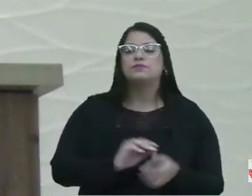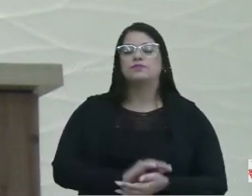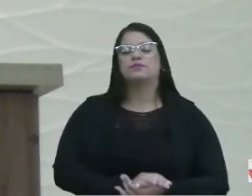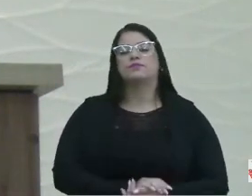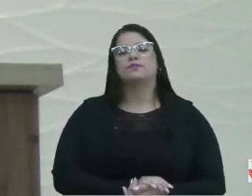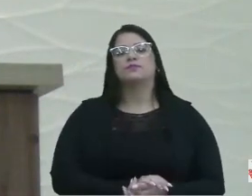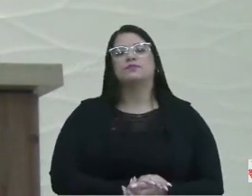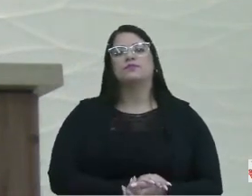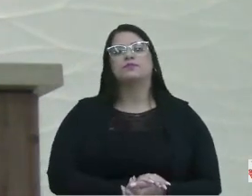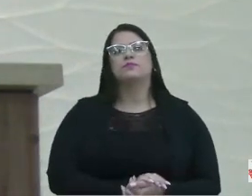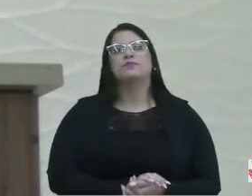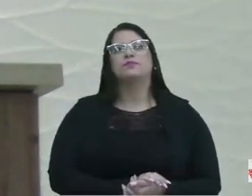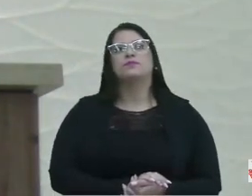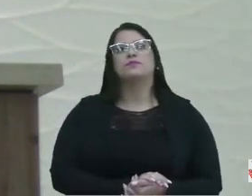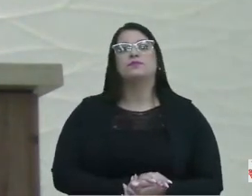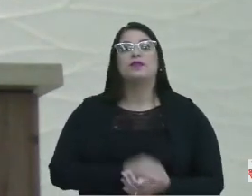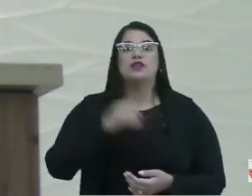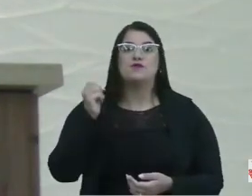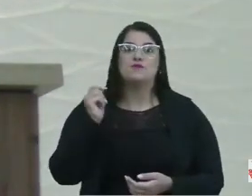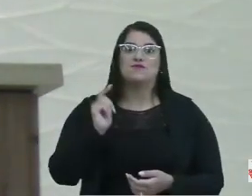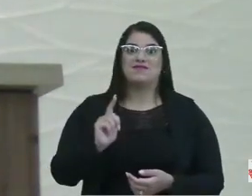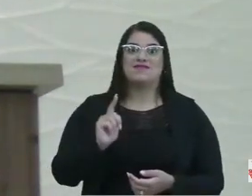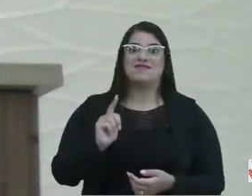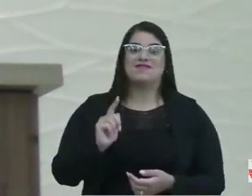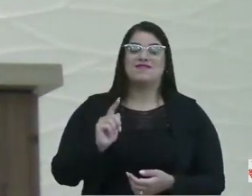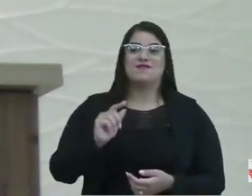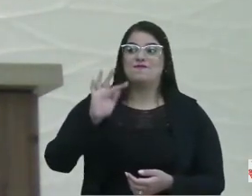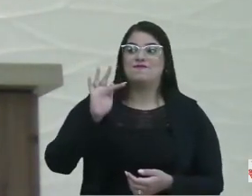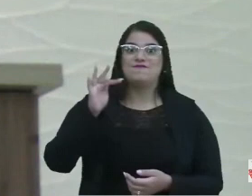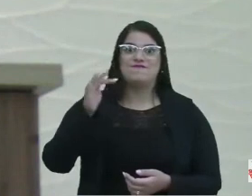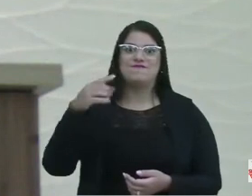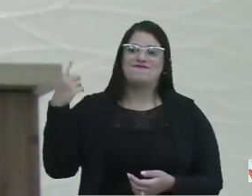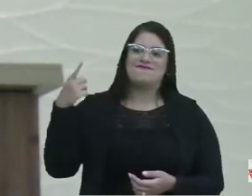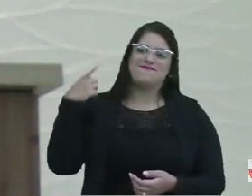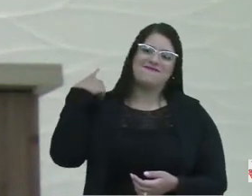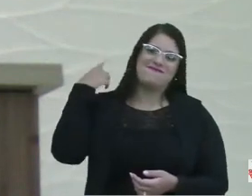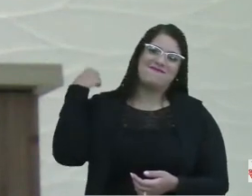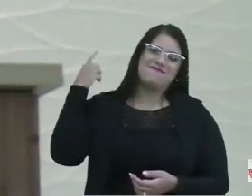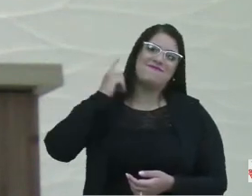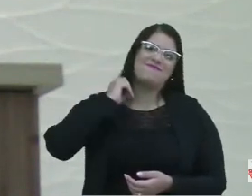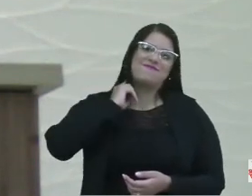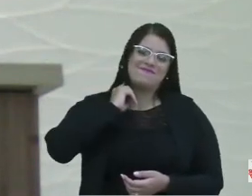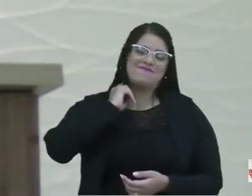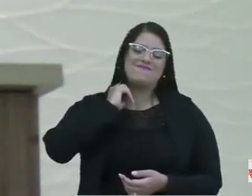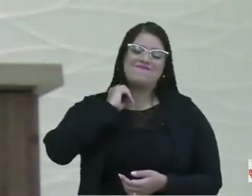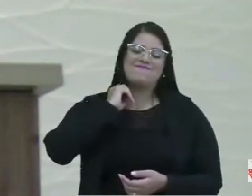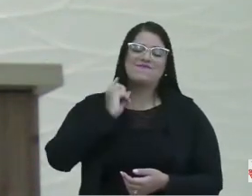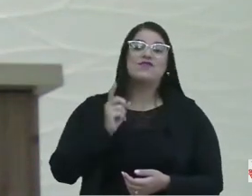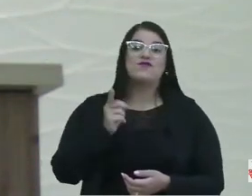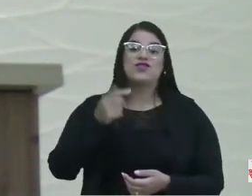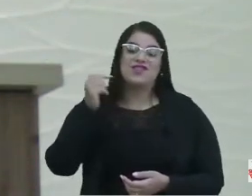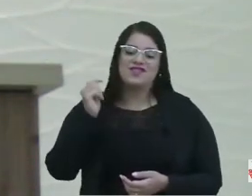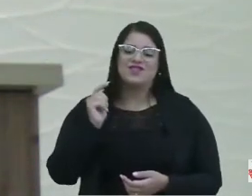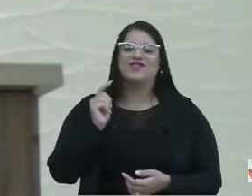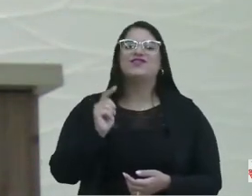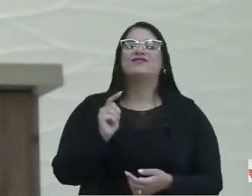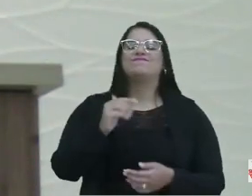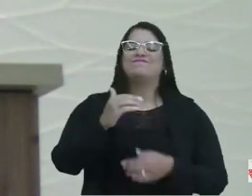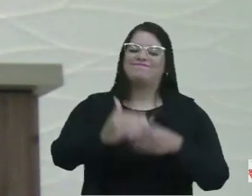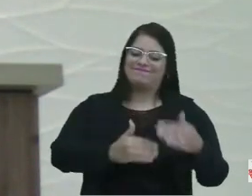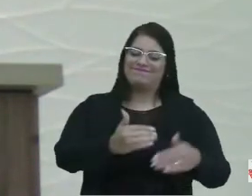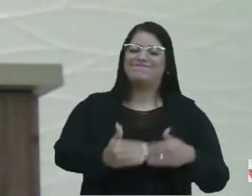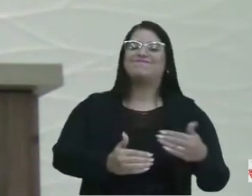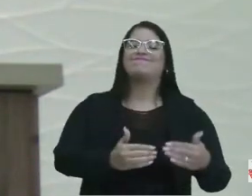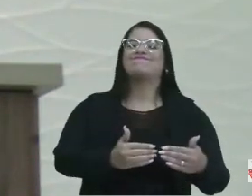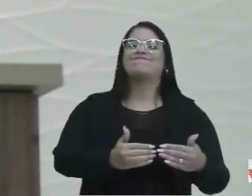passagem da primeira fase da OAB. Então, parabéns, Stanley, que Deus abençoe e que conclua aí seu caminho,